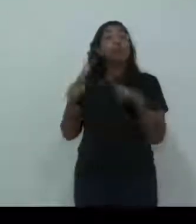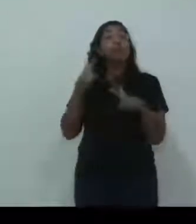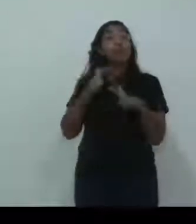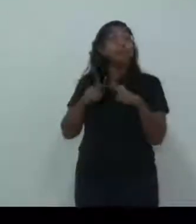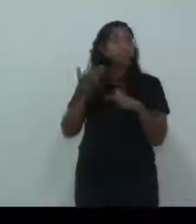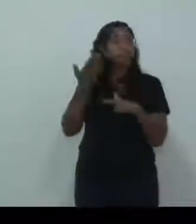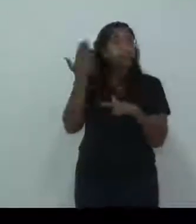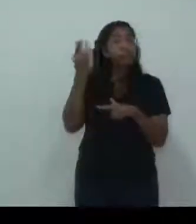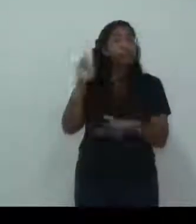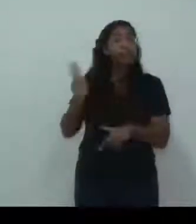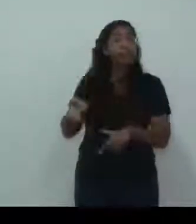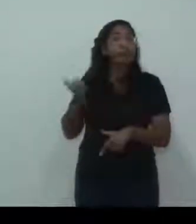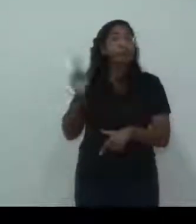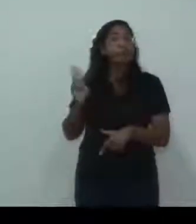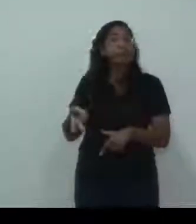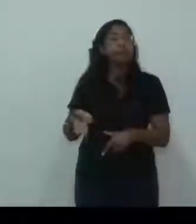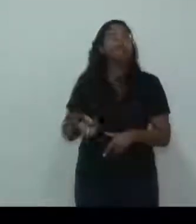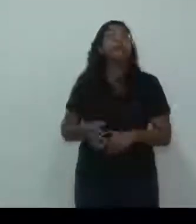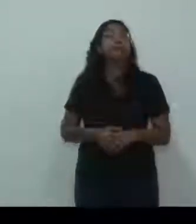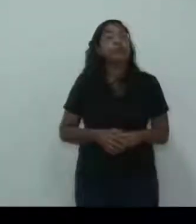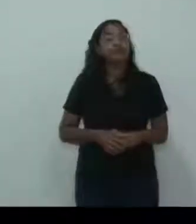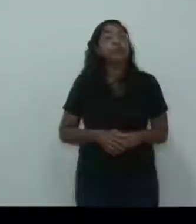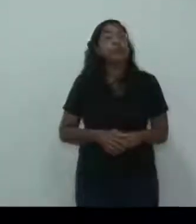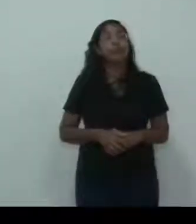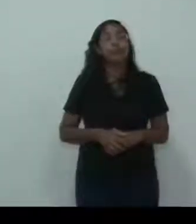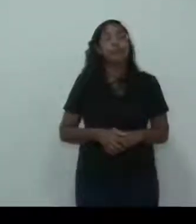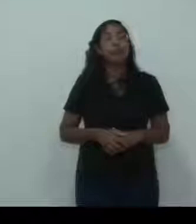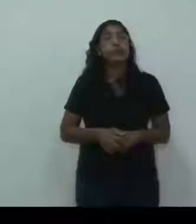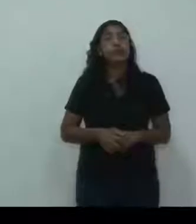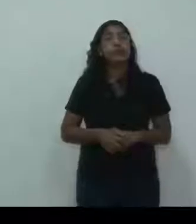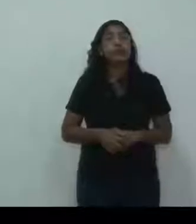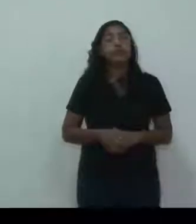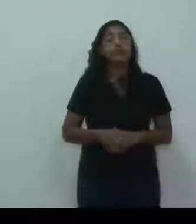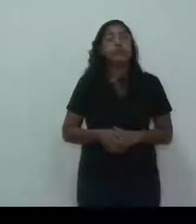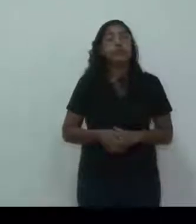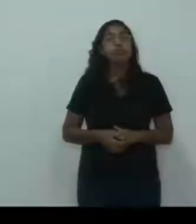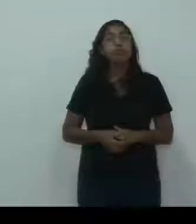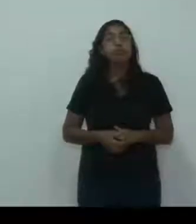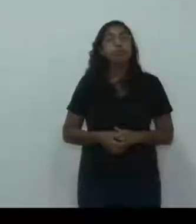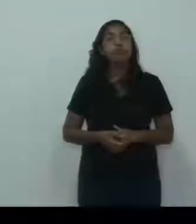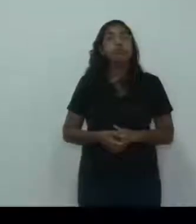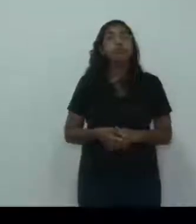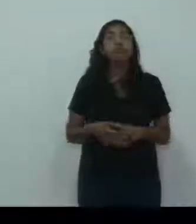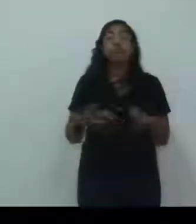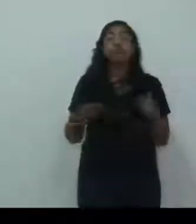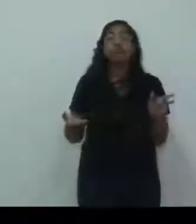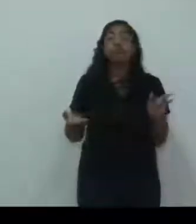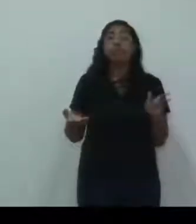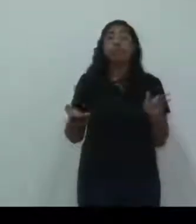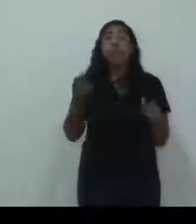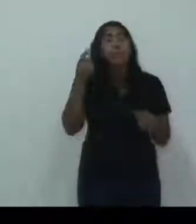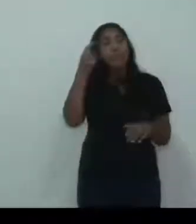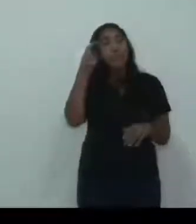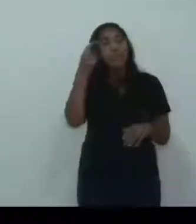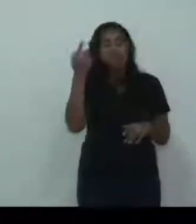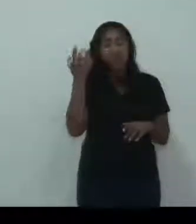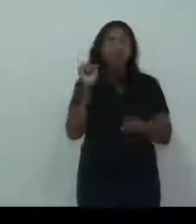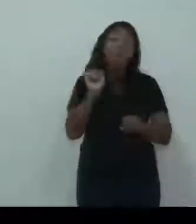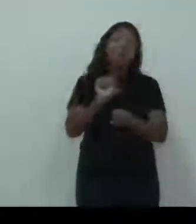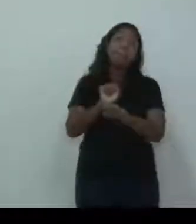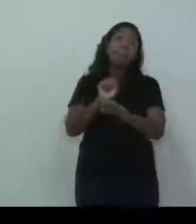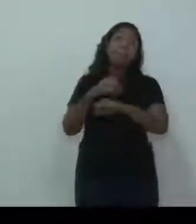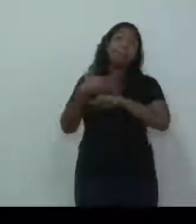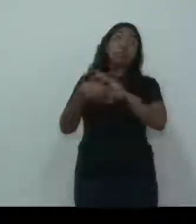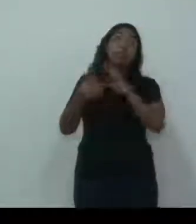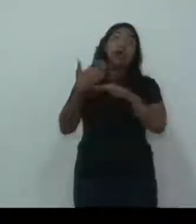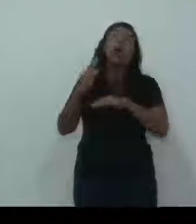Fernando Costa, com a Rui Barbosa e a Riachuelo, ali na frente do Patriarca. A gente vai esperar atropelar uma criança ali para tomar uma